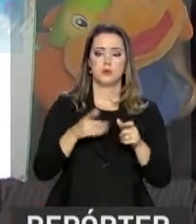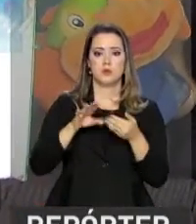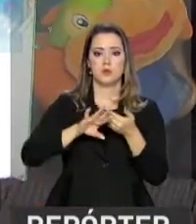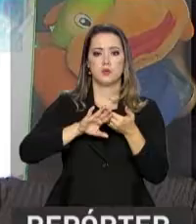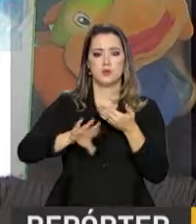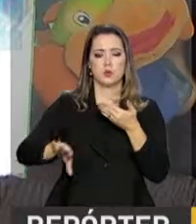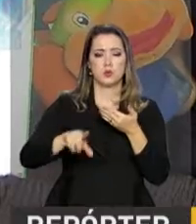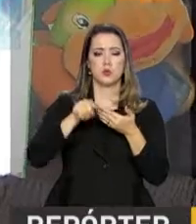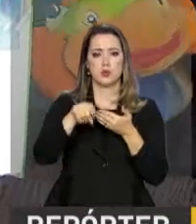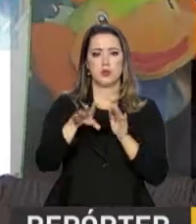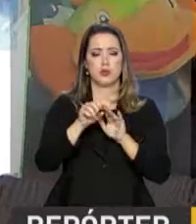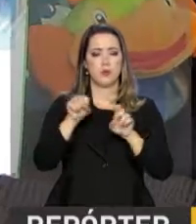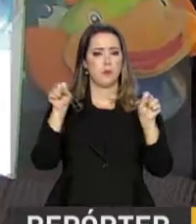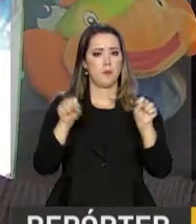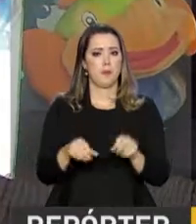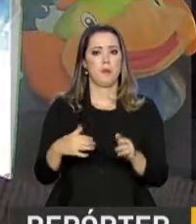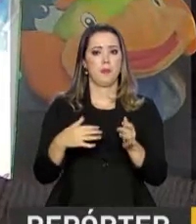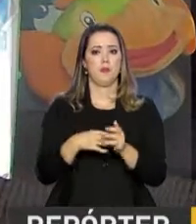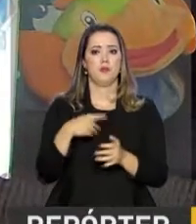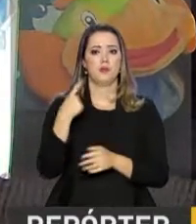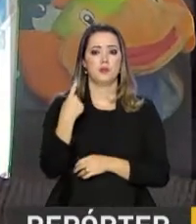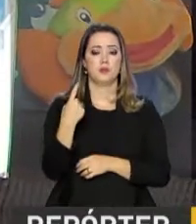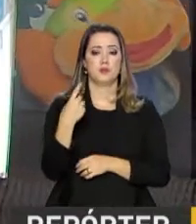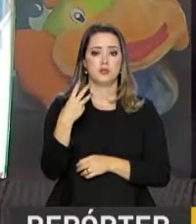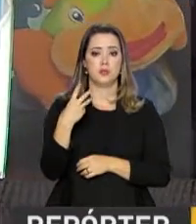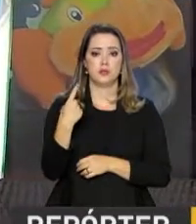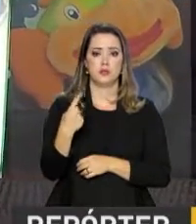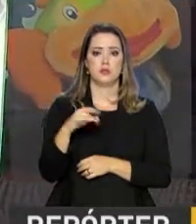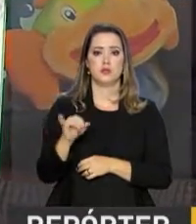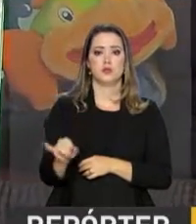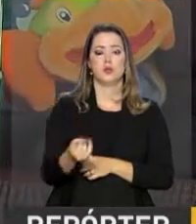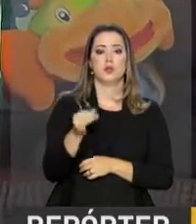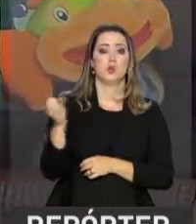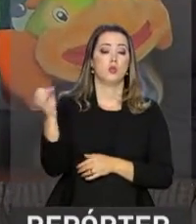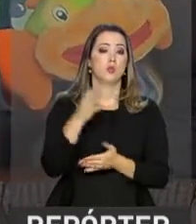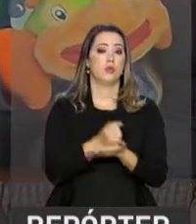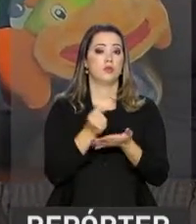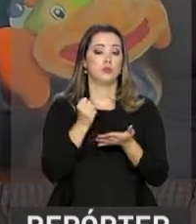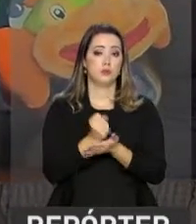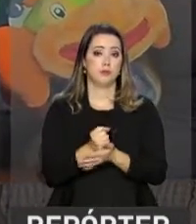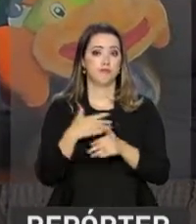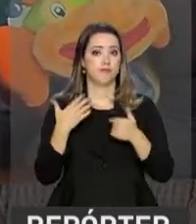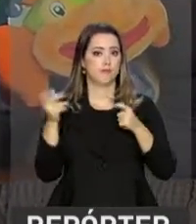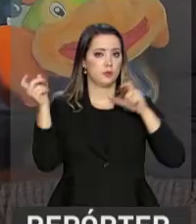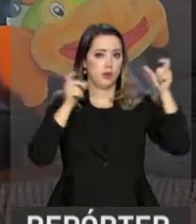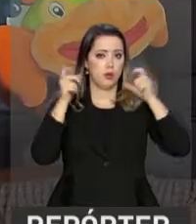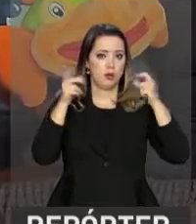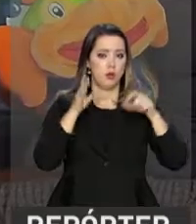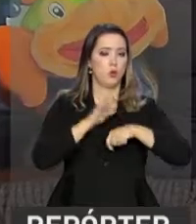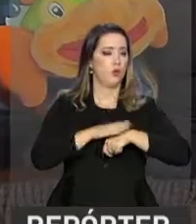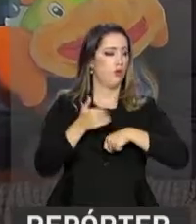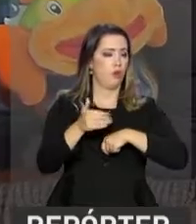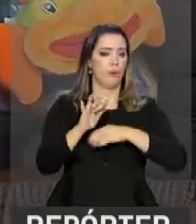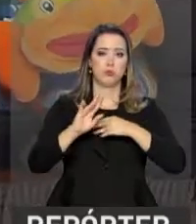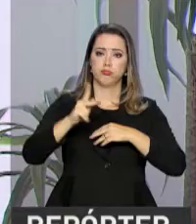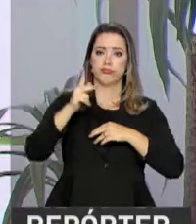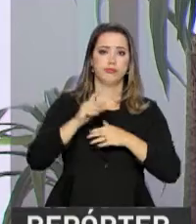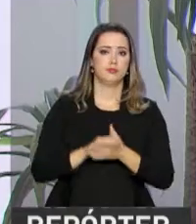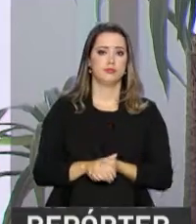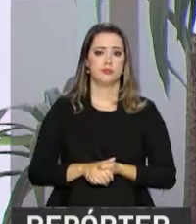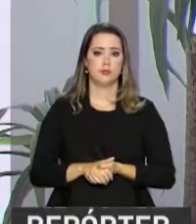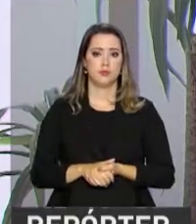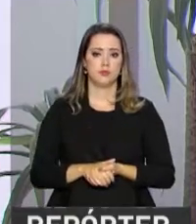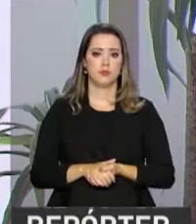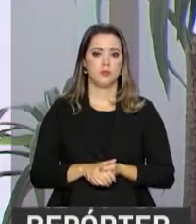excluído do sistema tem até 31 de janeiro para fazer nova adesão. E atenção, o prazo não será prorrogado.